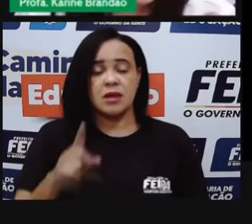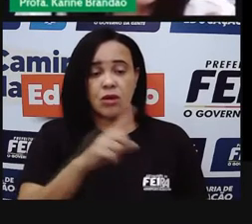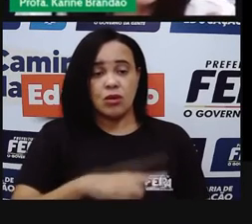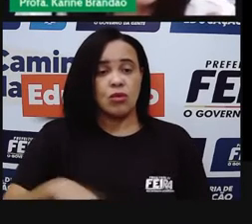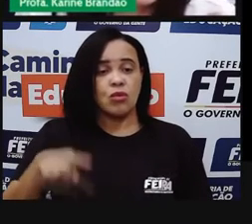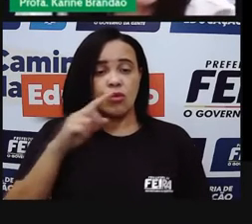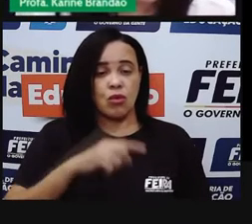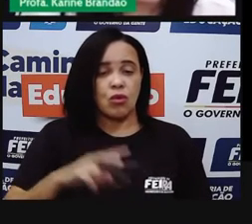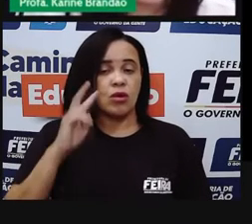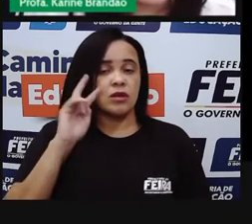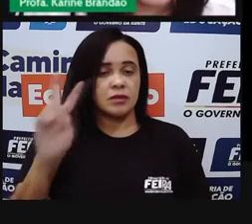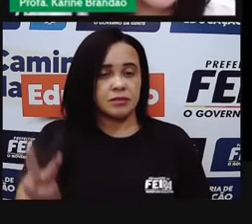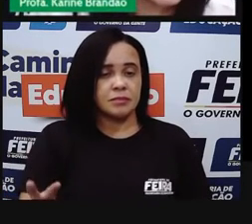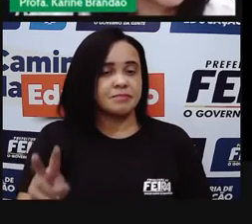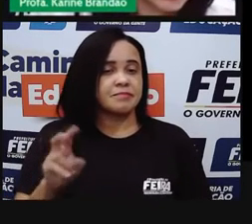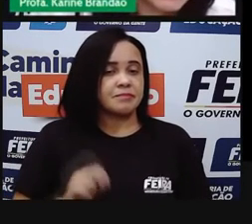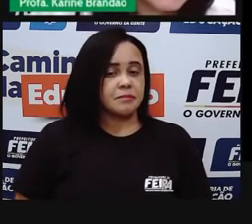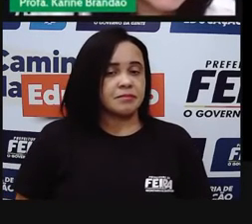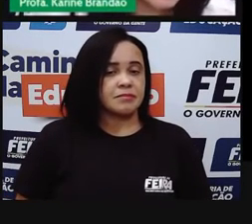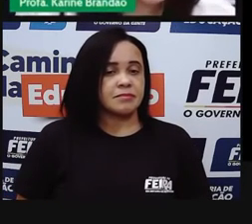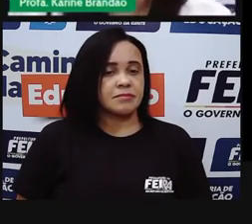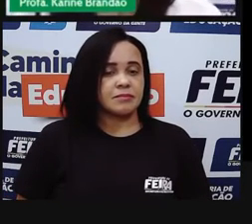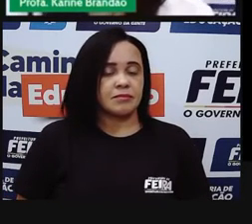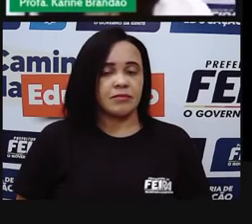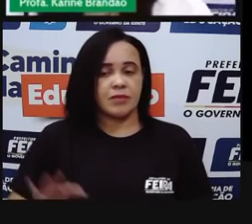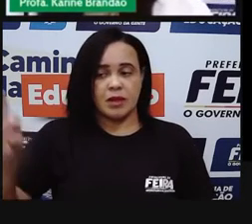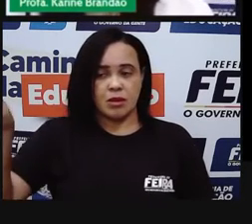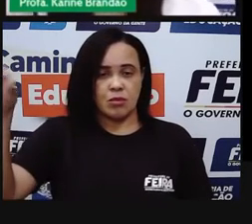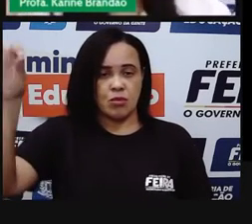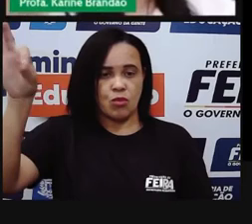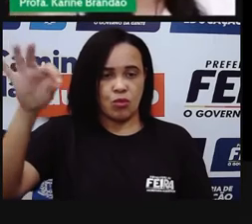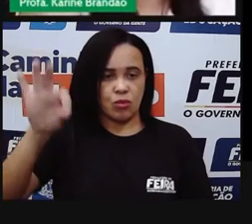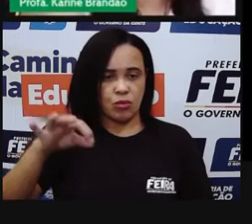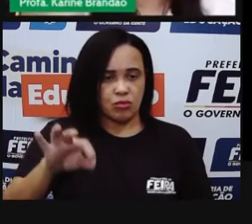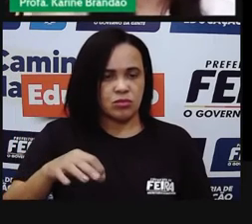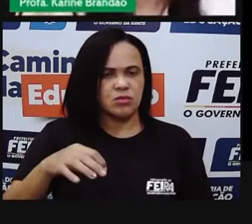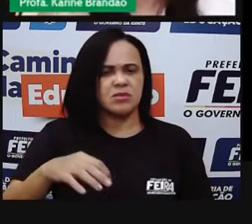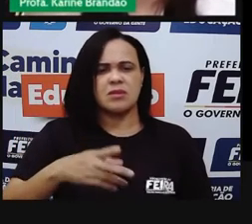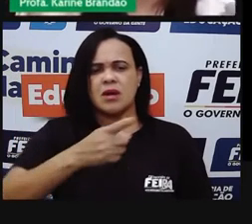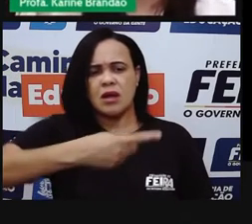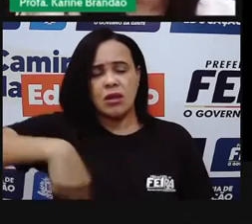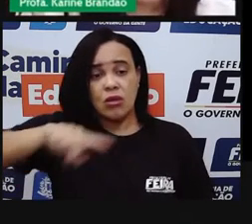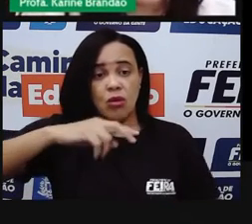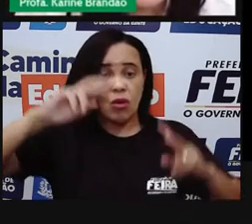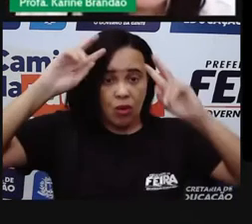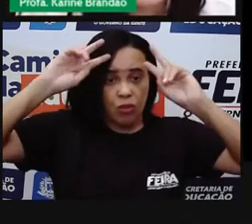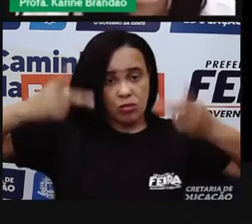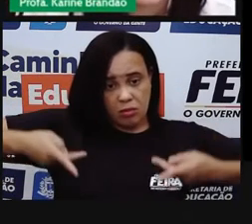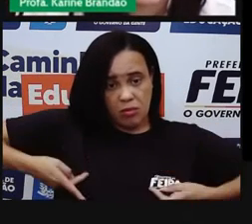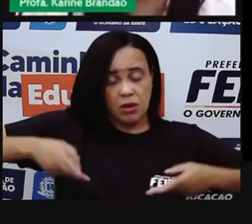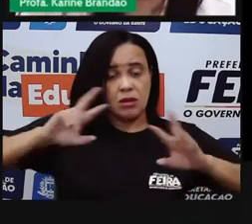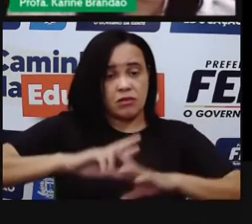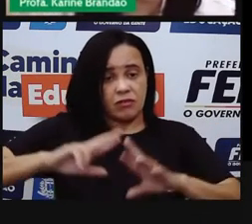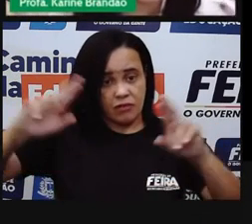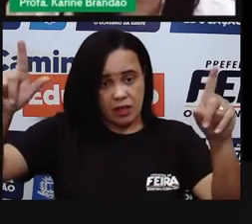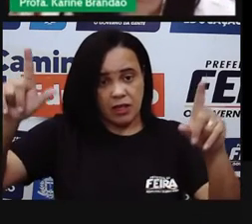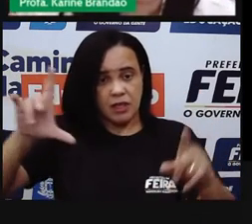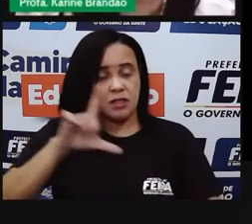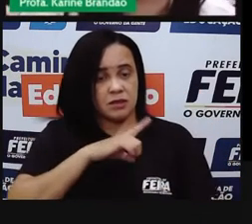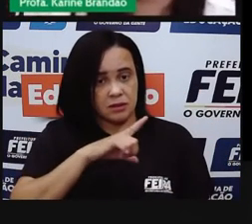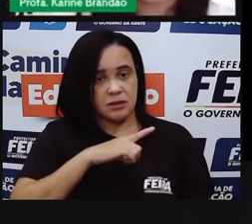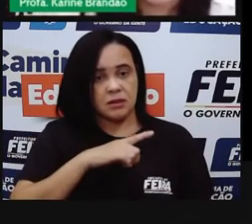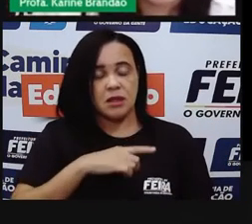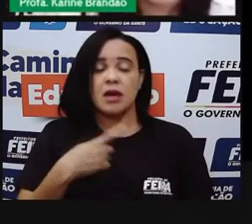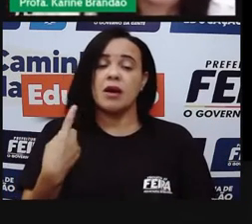nós e as moscas somos tão diferentes? Sim, porque os nossos cromossomos são diferentes e o